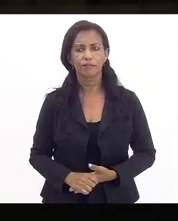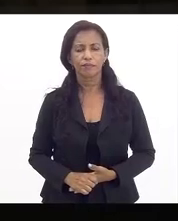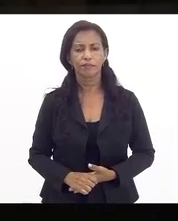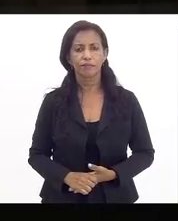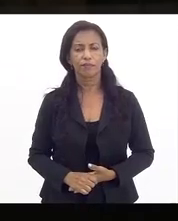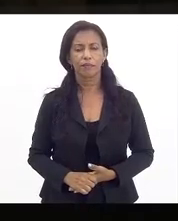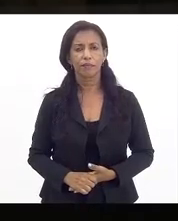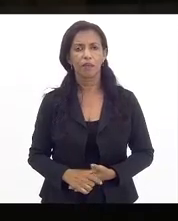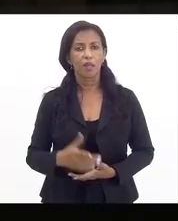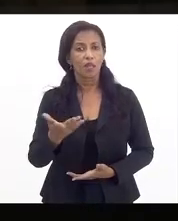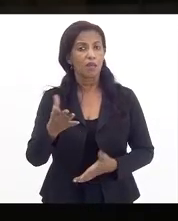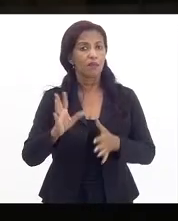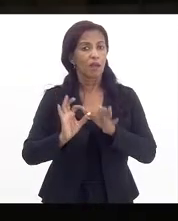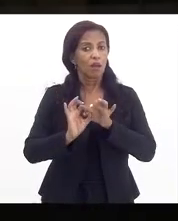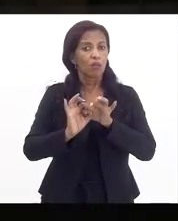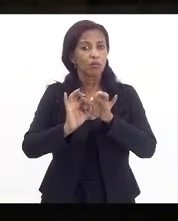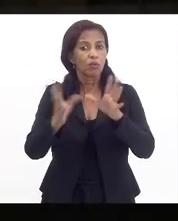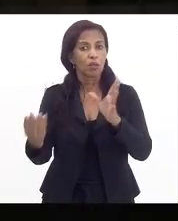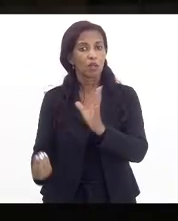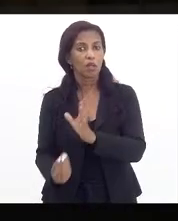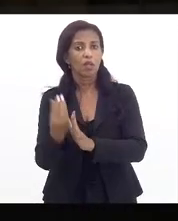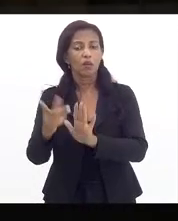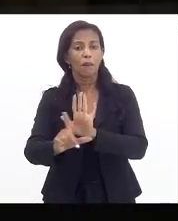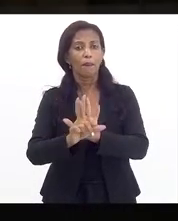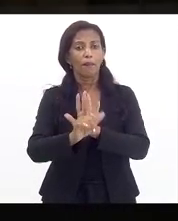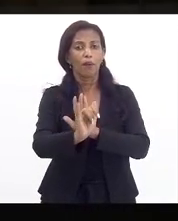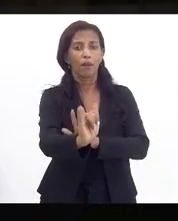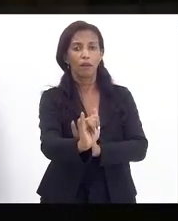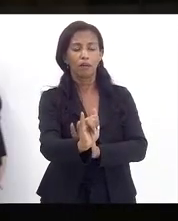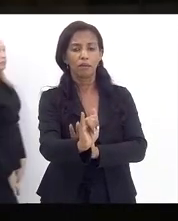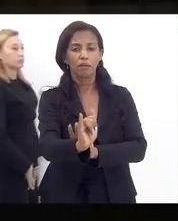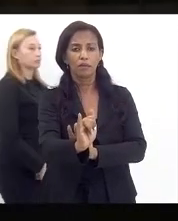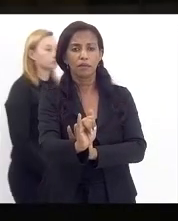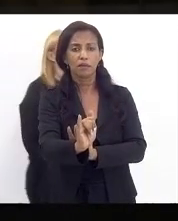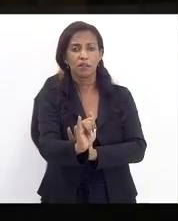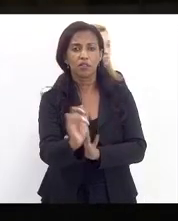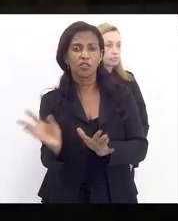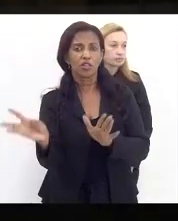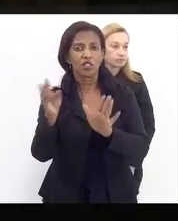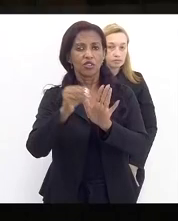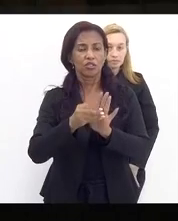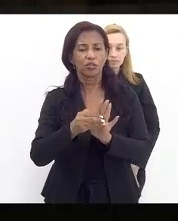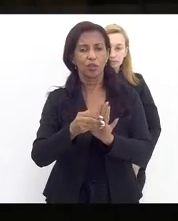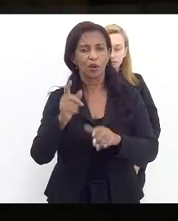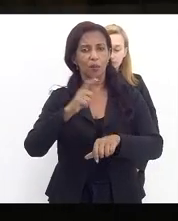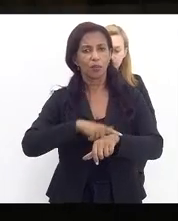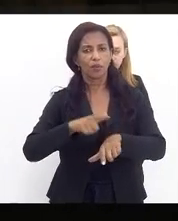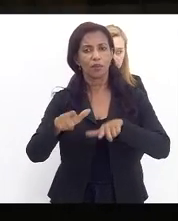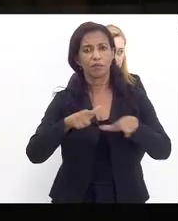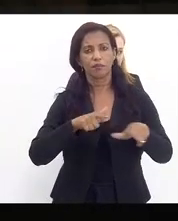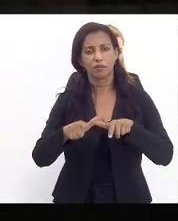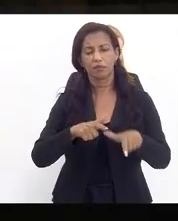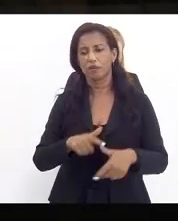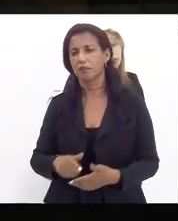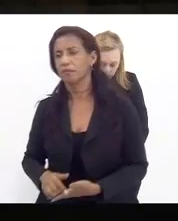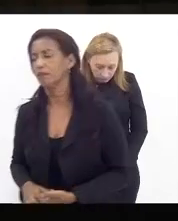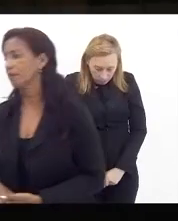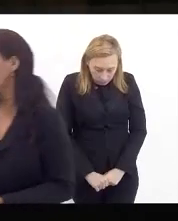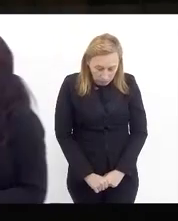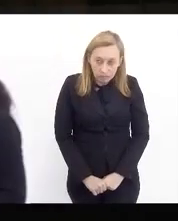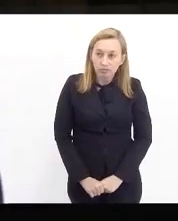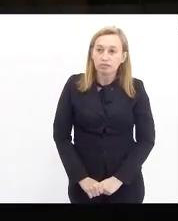que fica autorizada a criação por lei de adicional por tempo de serviço